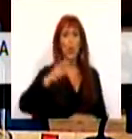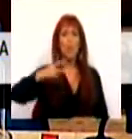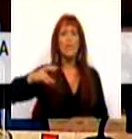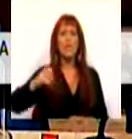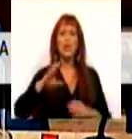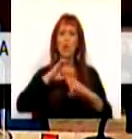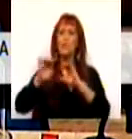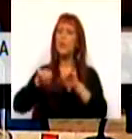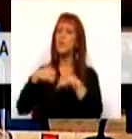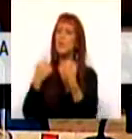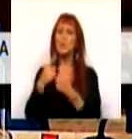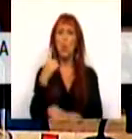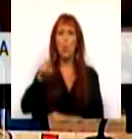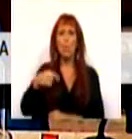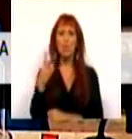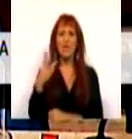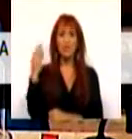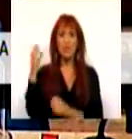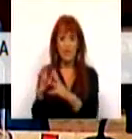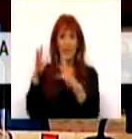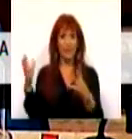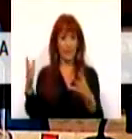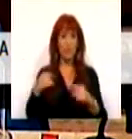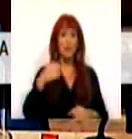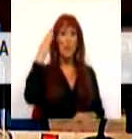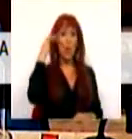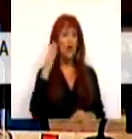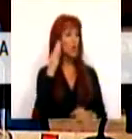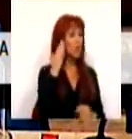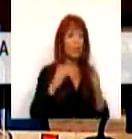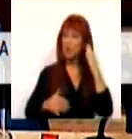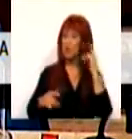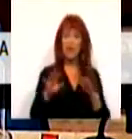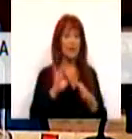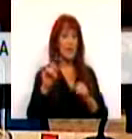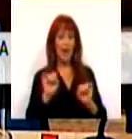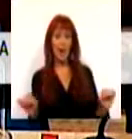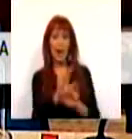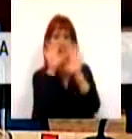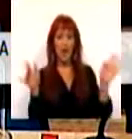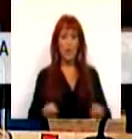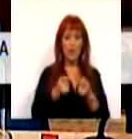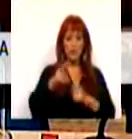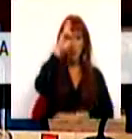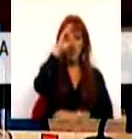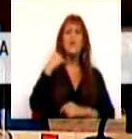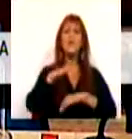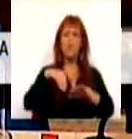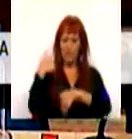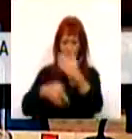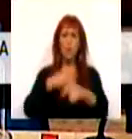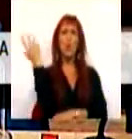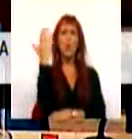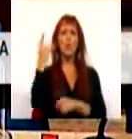a comunicação social 1,3%. Entendemos que estes números são um sinal claro do investimento e do esforço que tem sido feito na